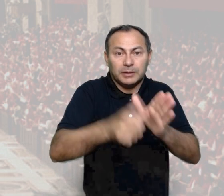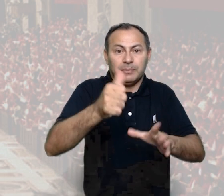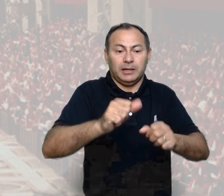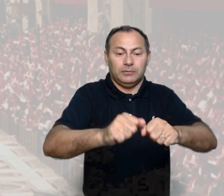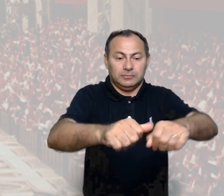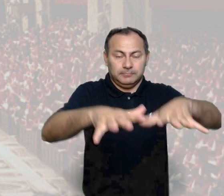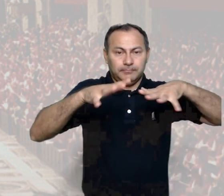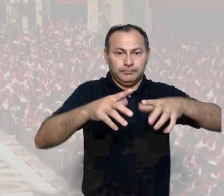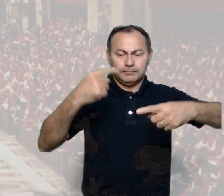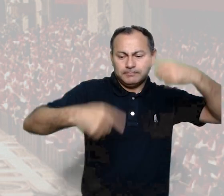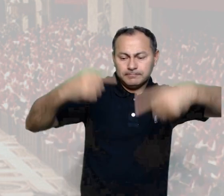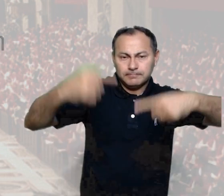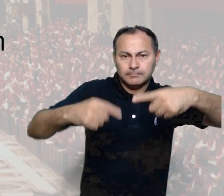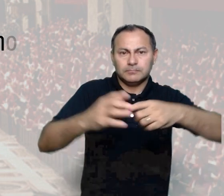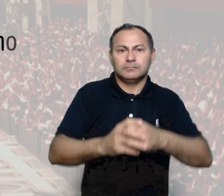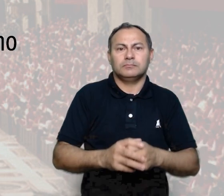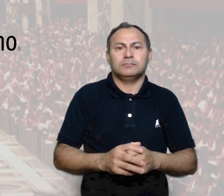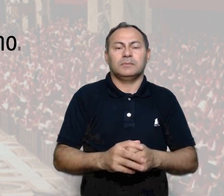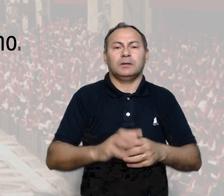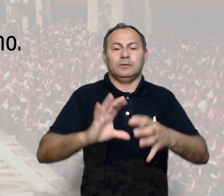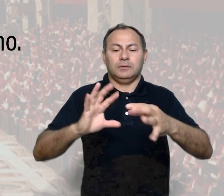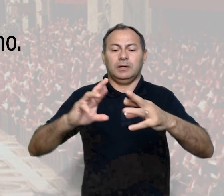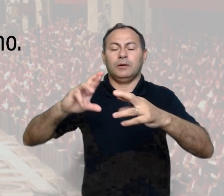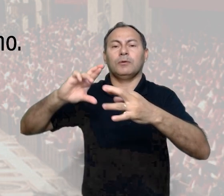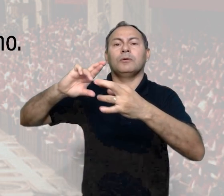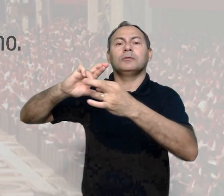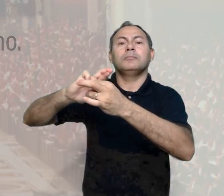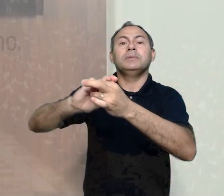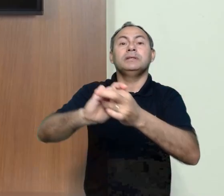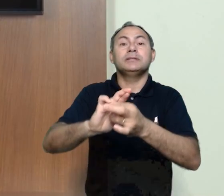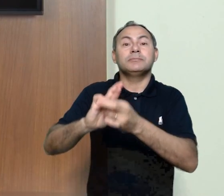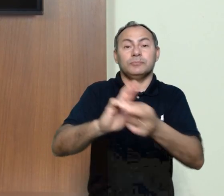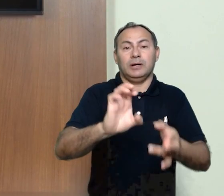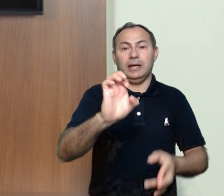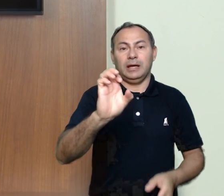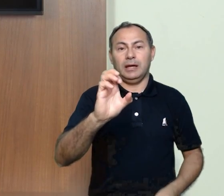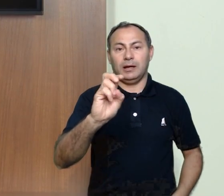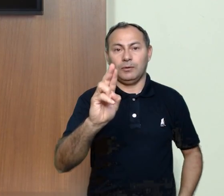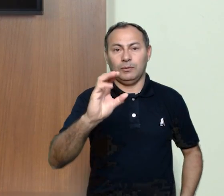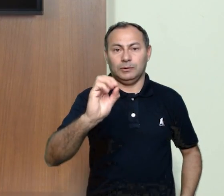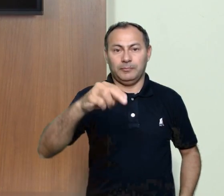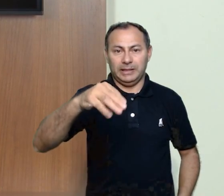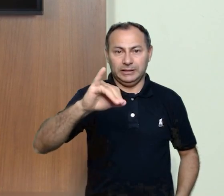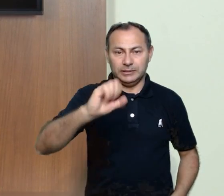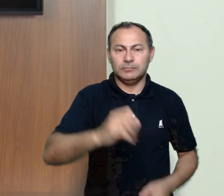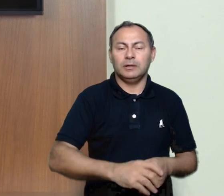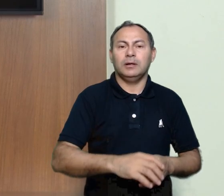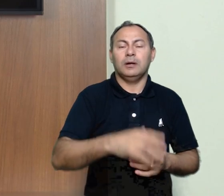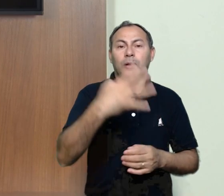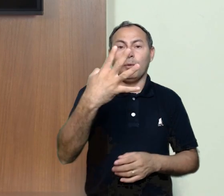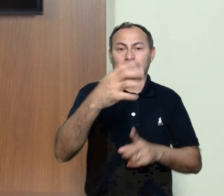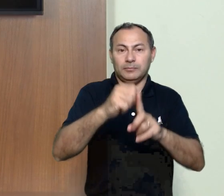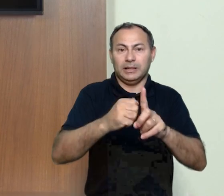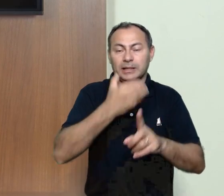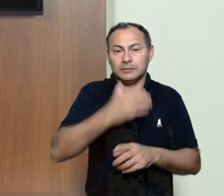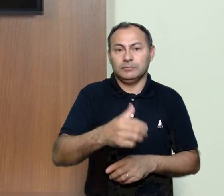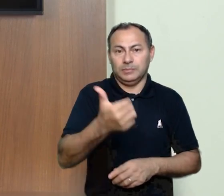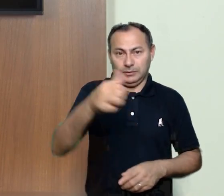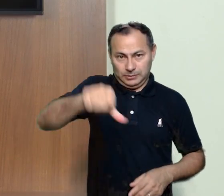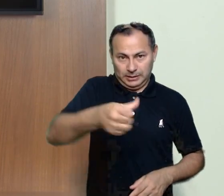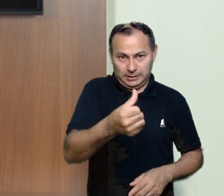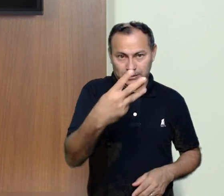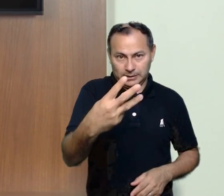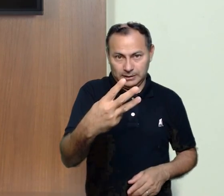sessão, discussões sobre o ecumenismo. Em 4 de dezembro de 63, a